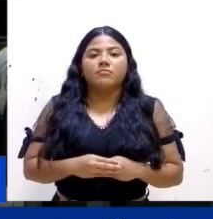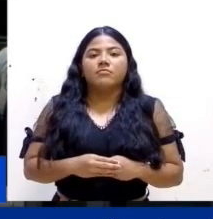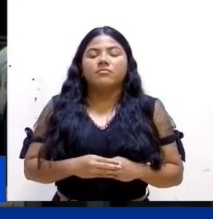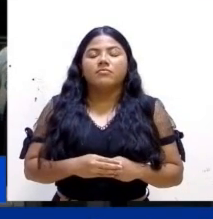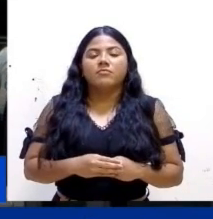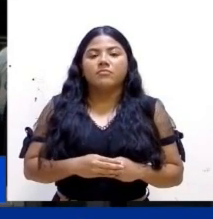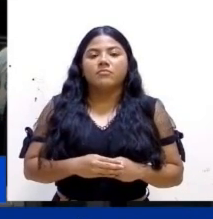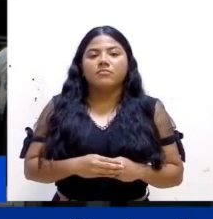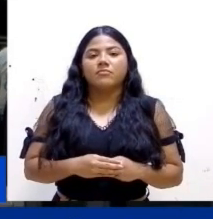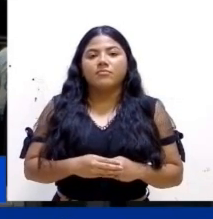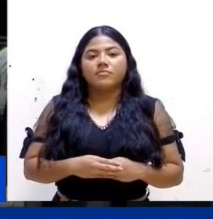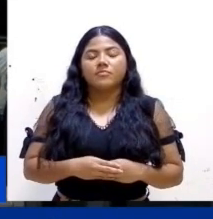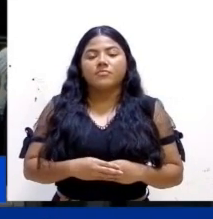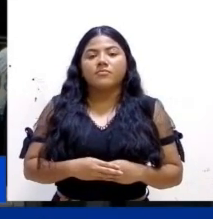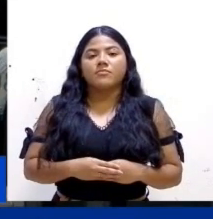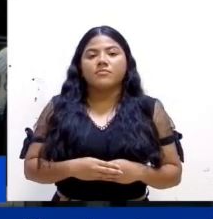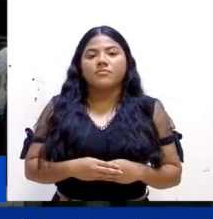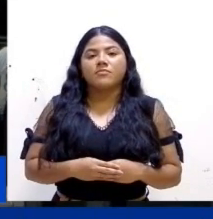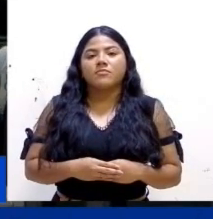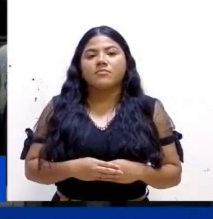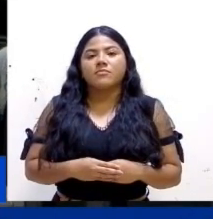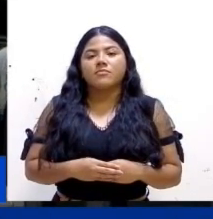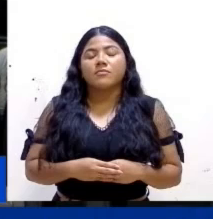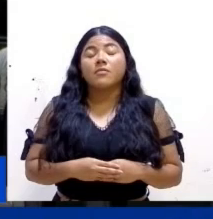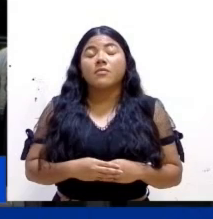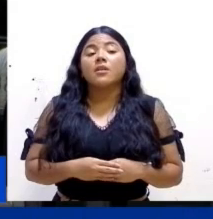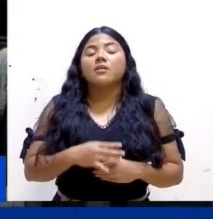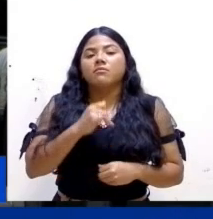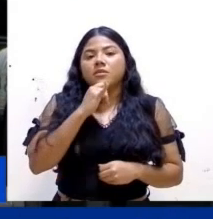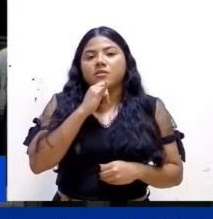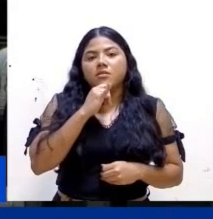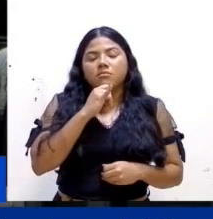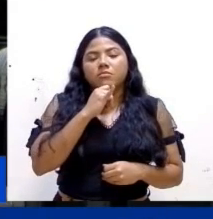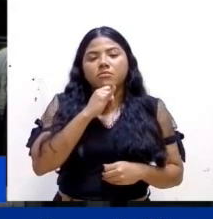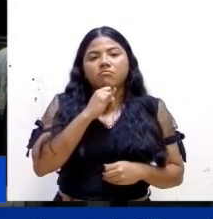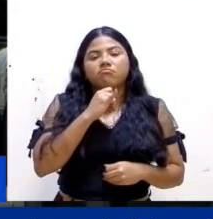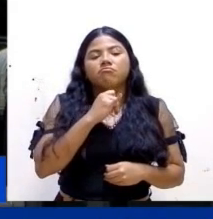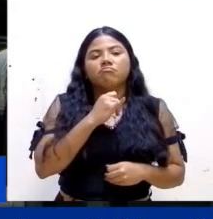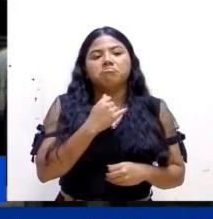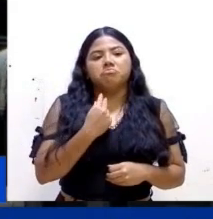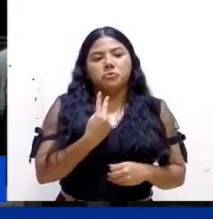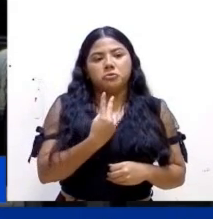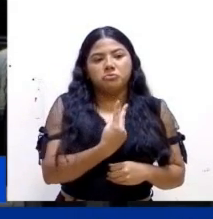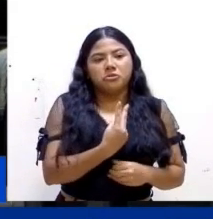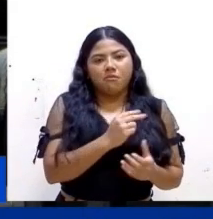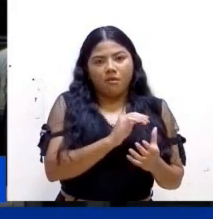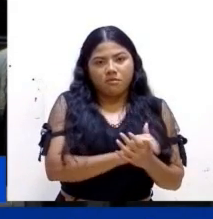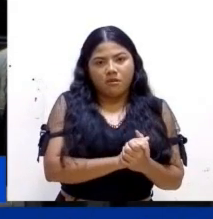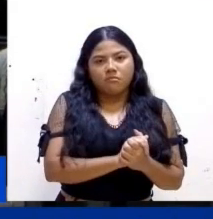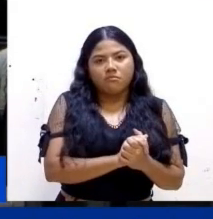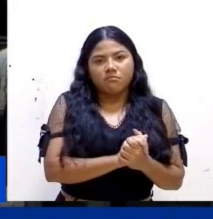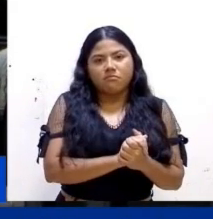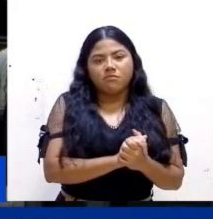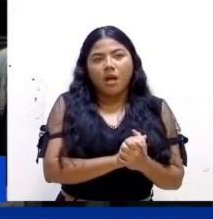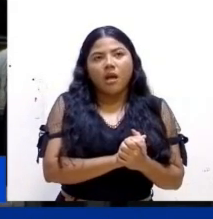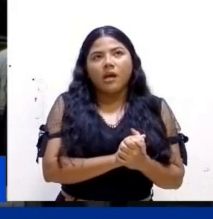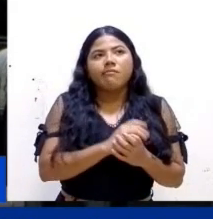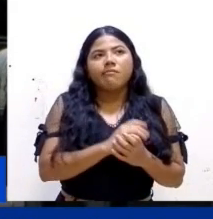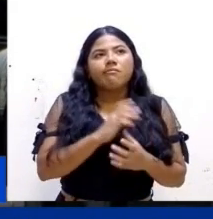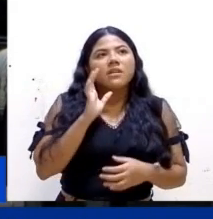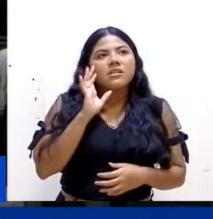Bom, e aí quando um casal decide não mais viver junto, quer seja